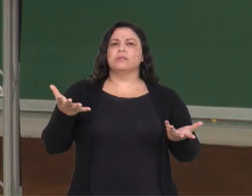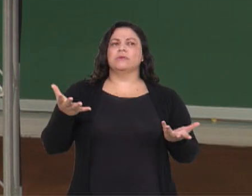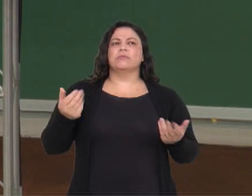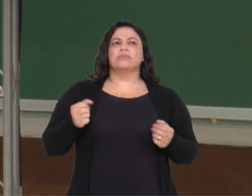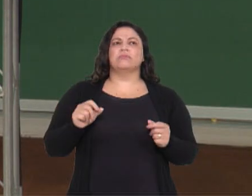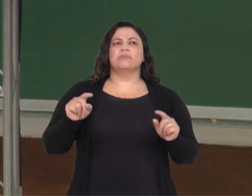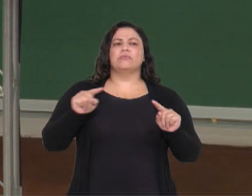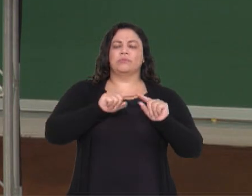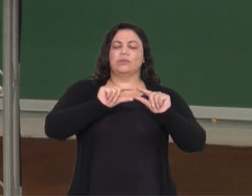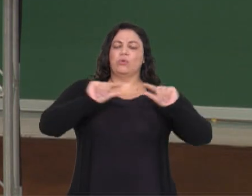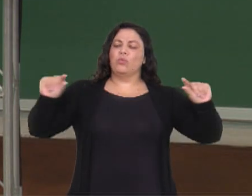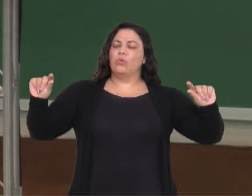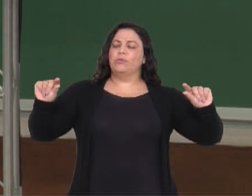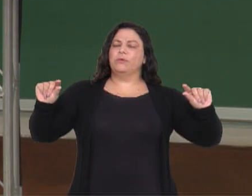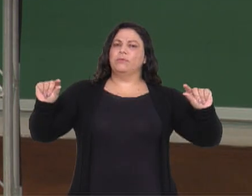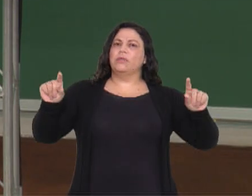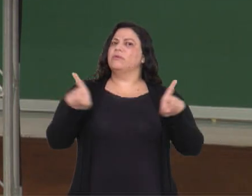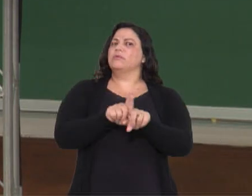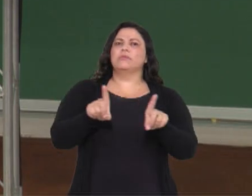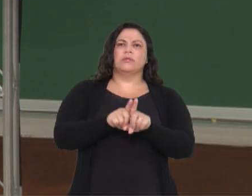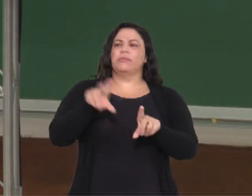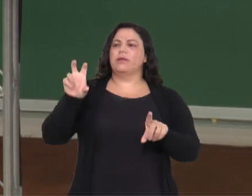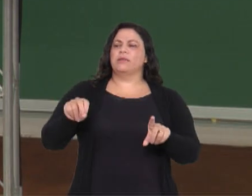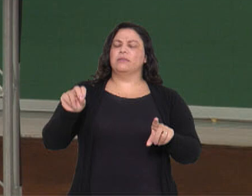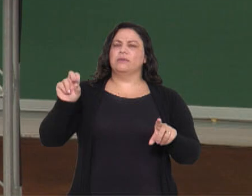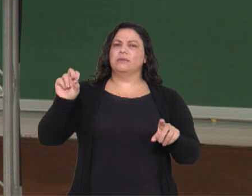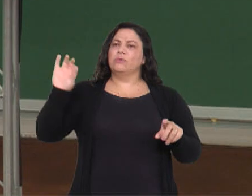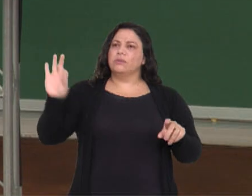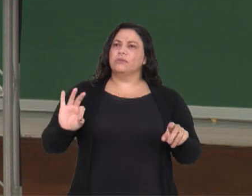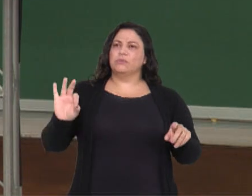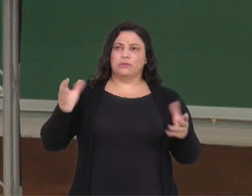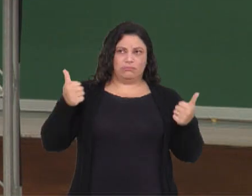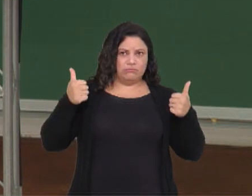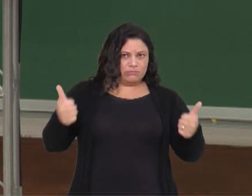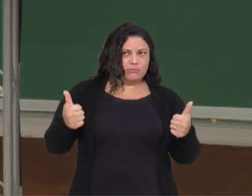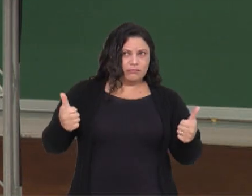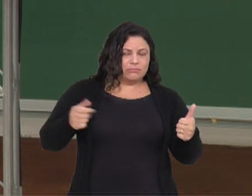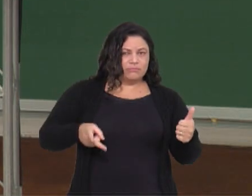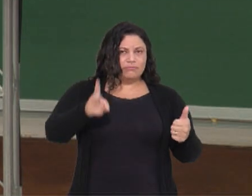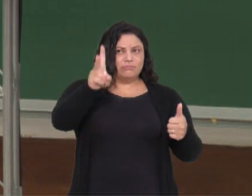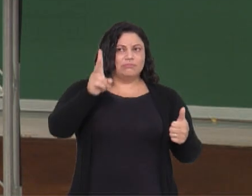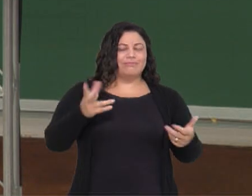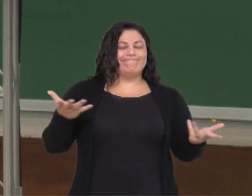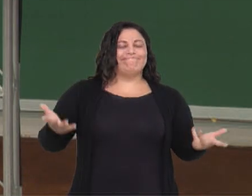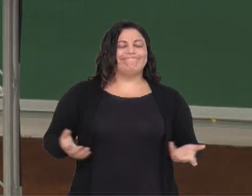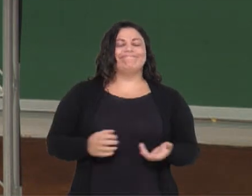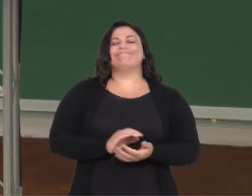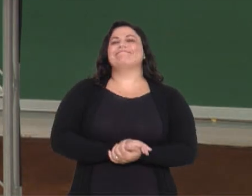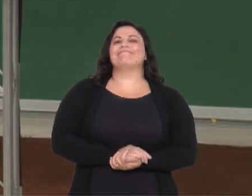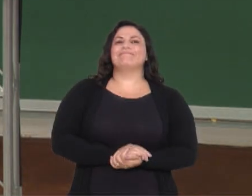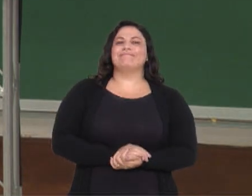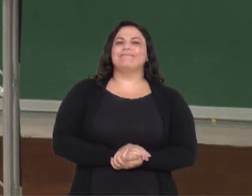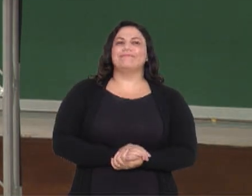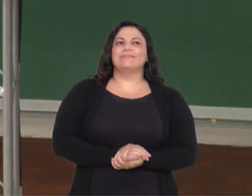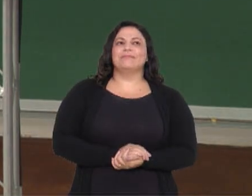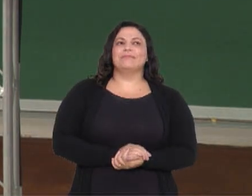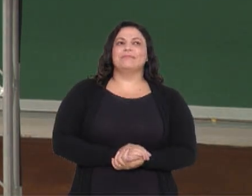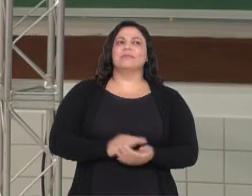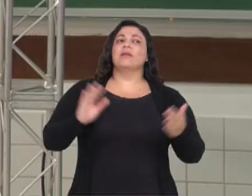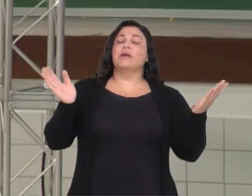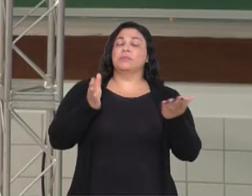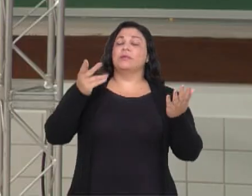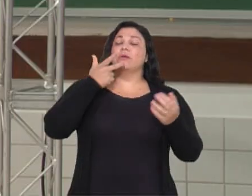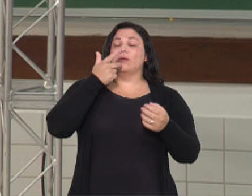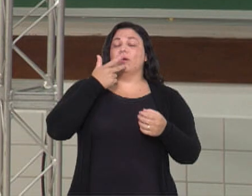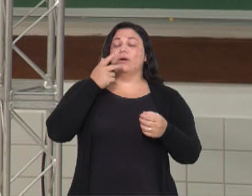do comprimento também cresce 50. Beleza? Vamos em frente, então? Vamos começar a falar agora, agora